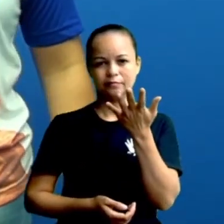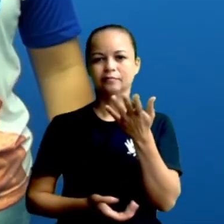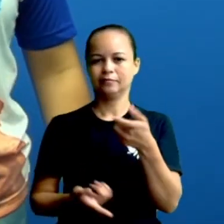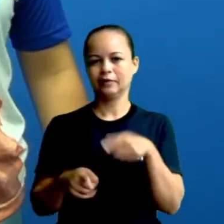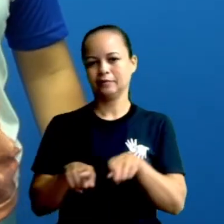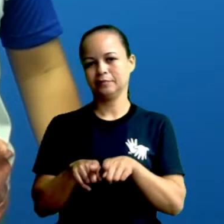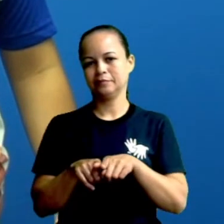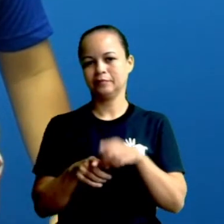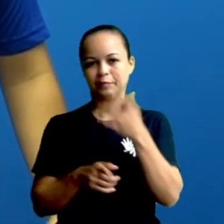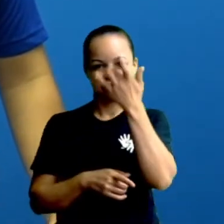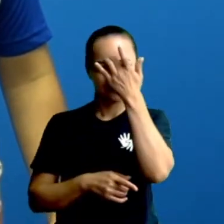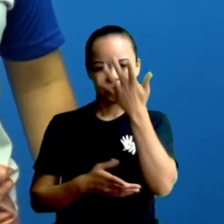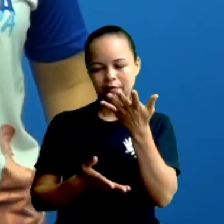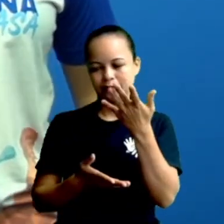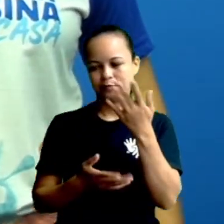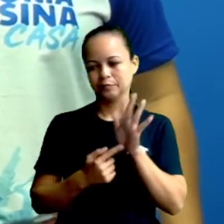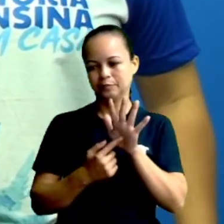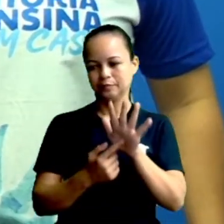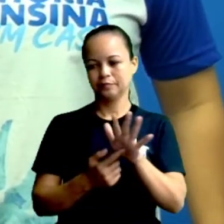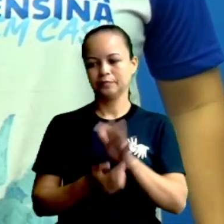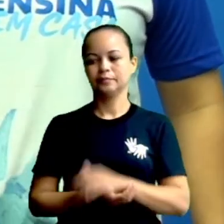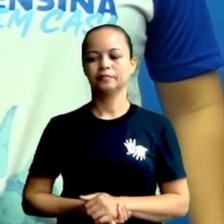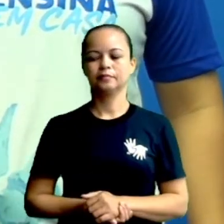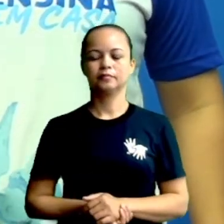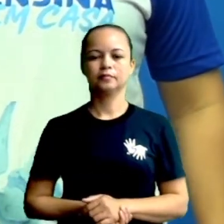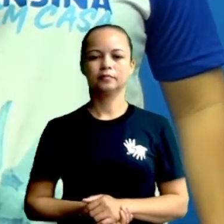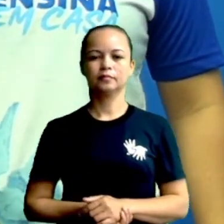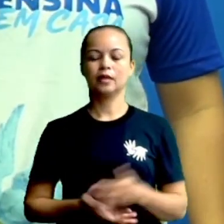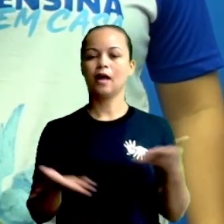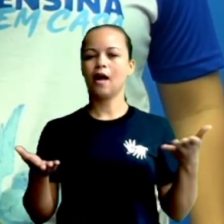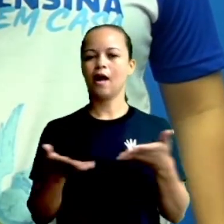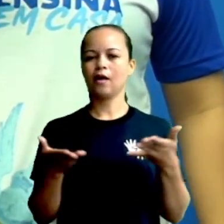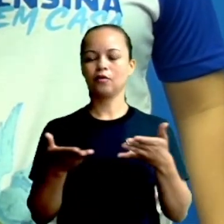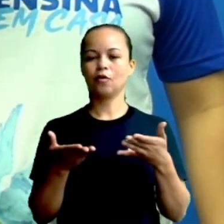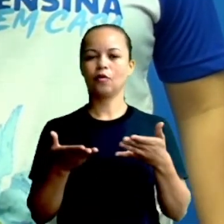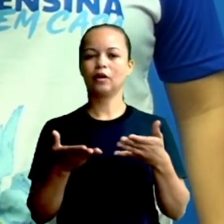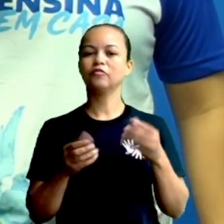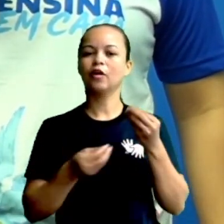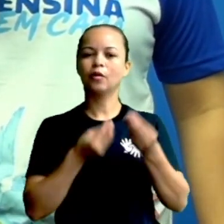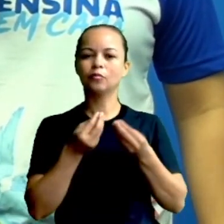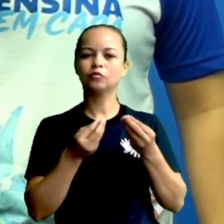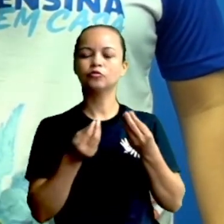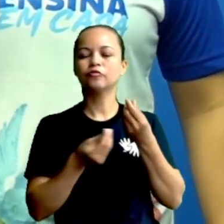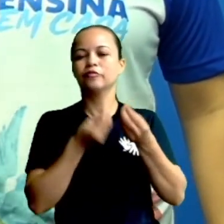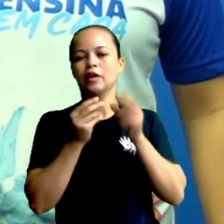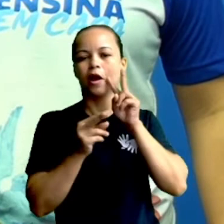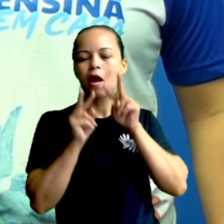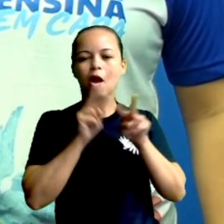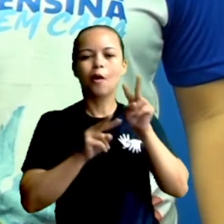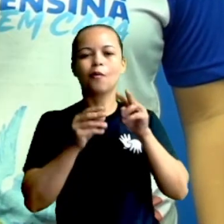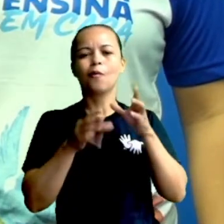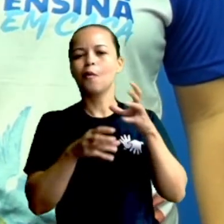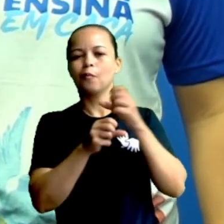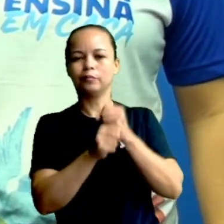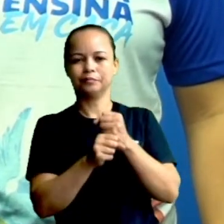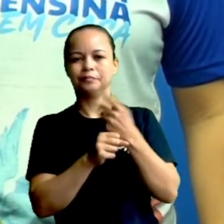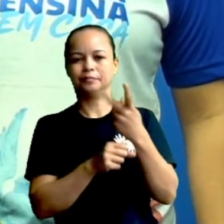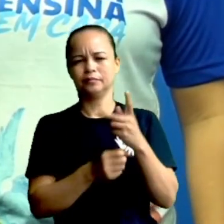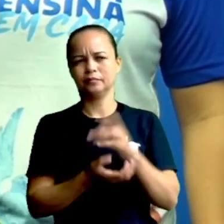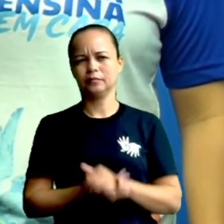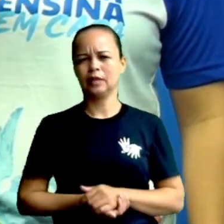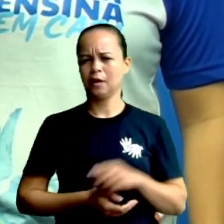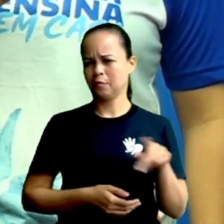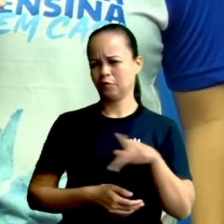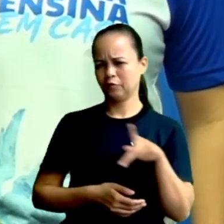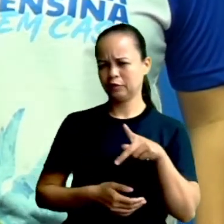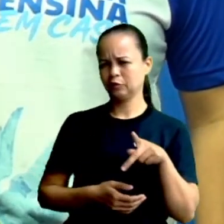fácil, tá? Agora, vamos colocar na fórmula. Mas, professora, eu já sei fazer isso aí, eu